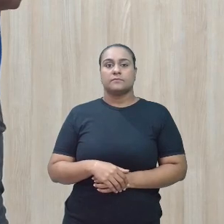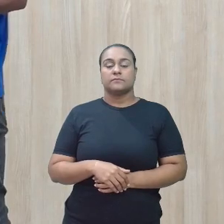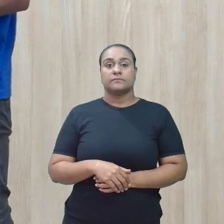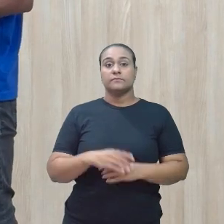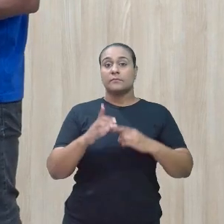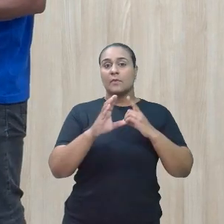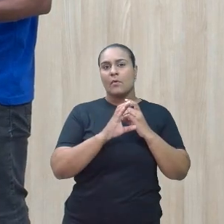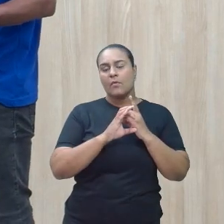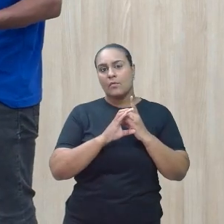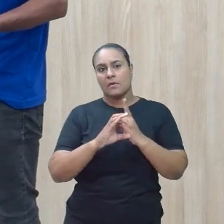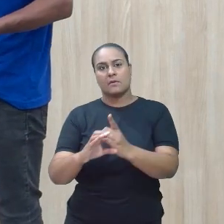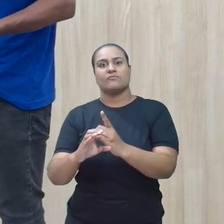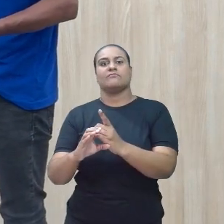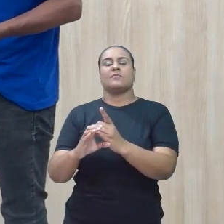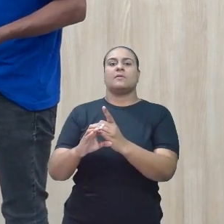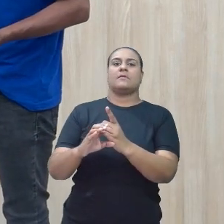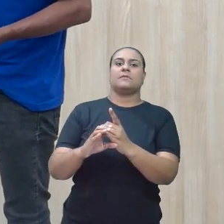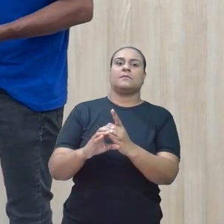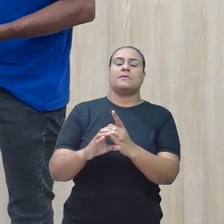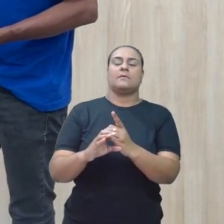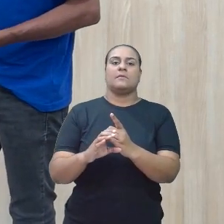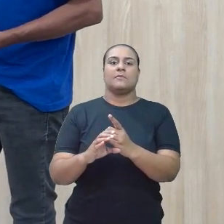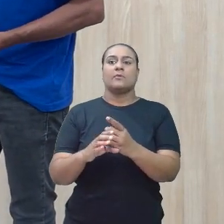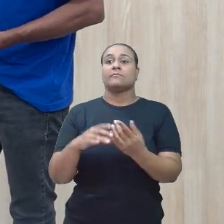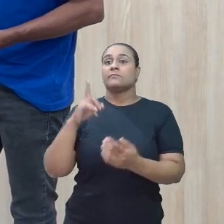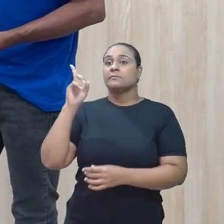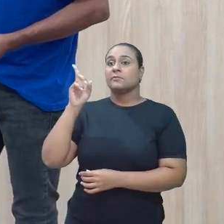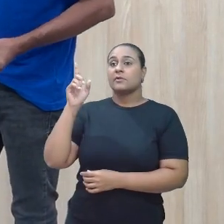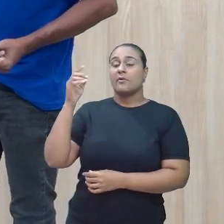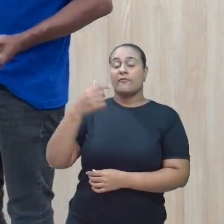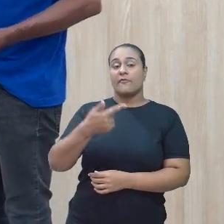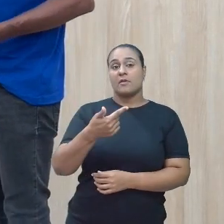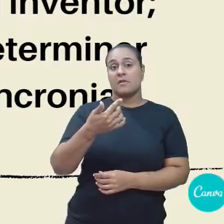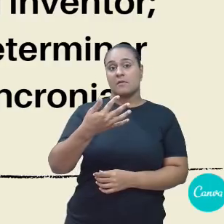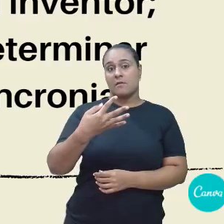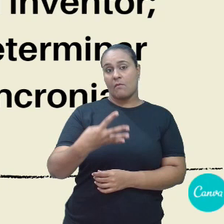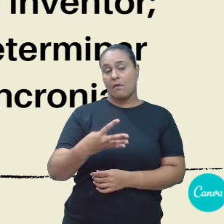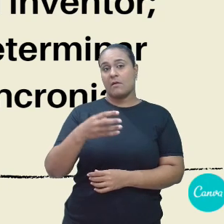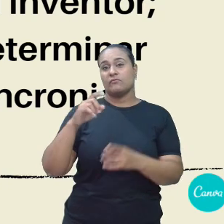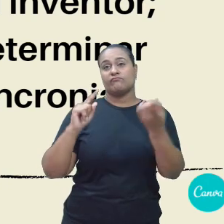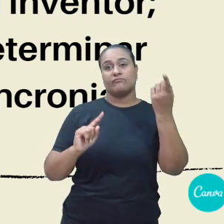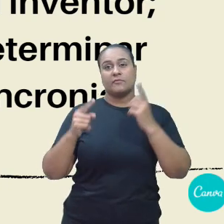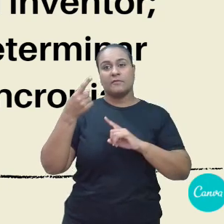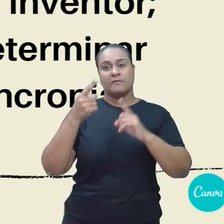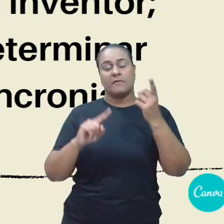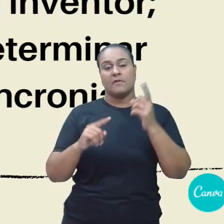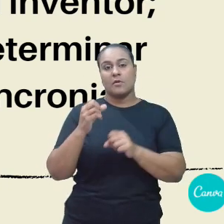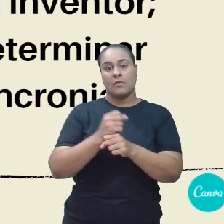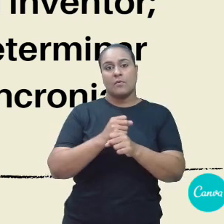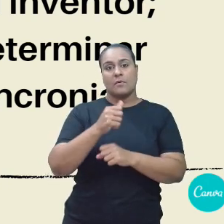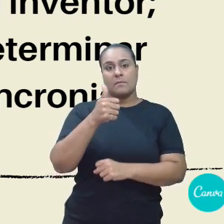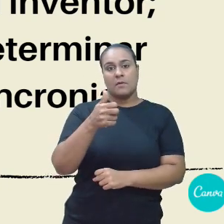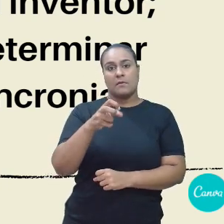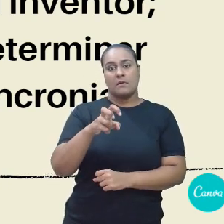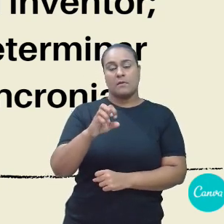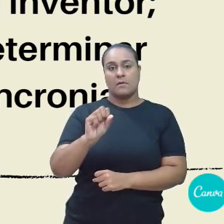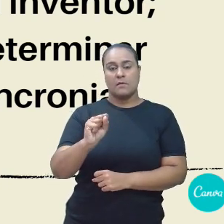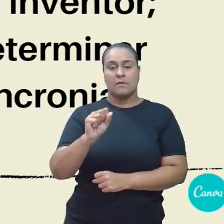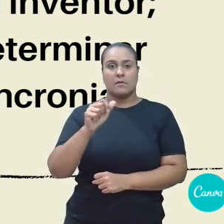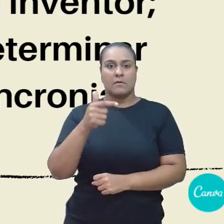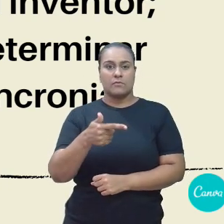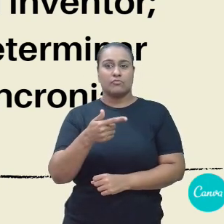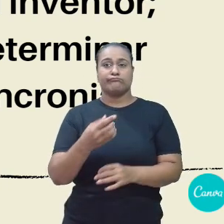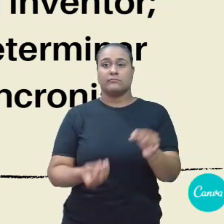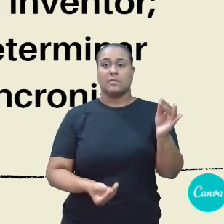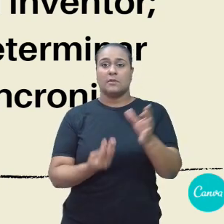parte fundamental, e a partir daí, em 24 de fevereiro de 82, há uma bula papal, foi o astrônomo Aloysio Linus que